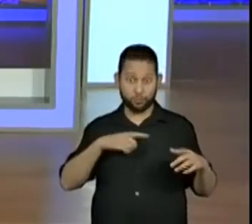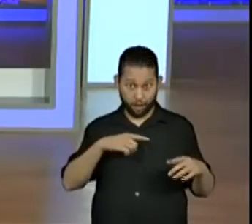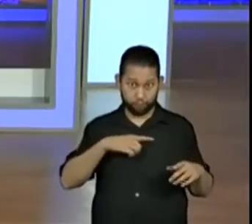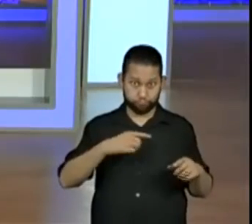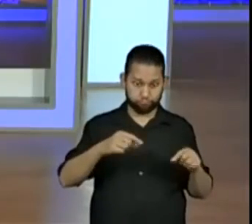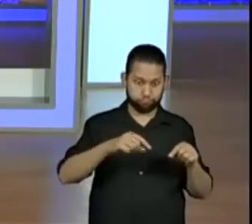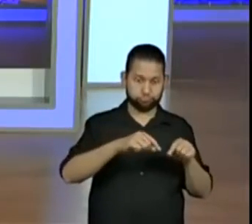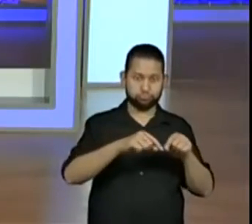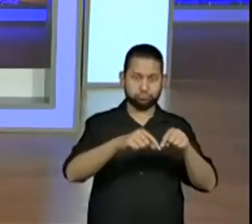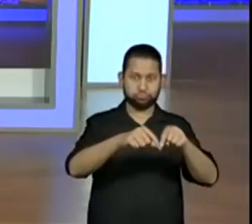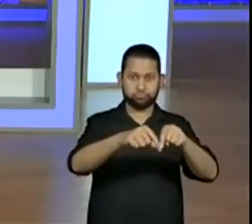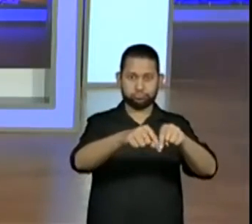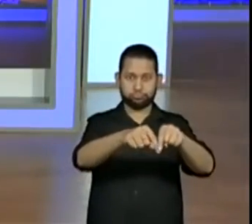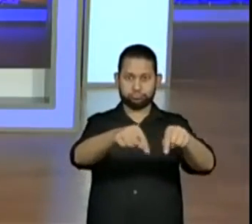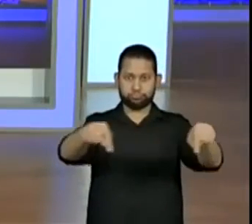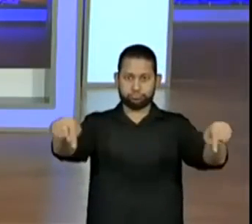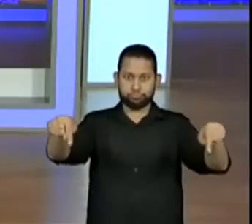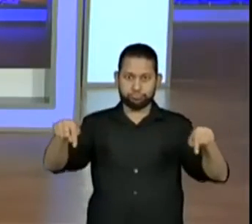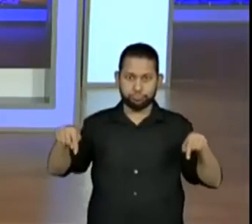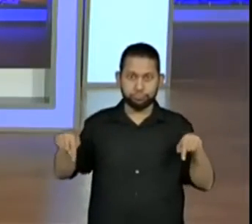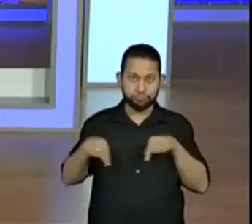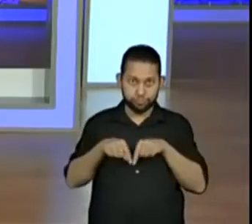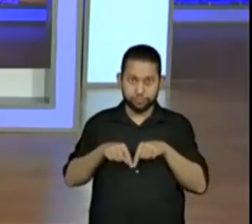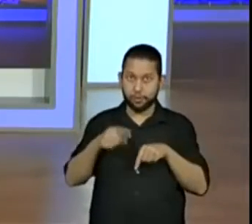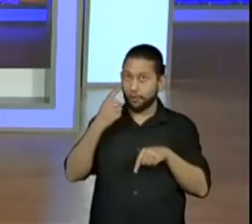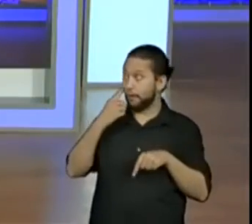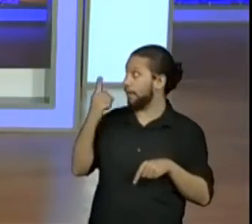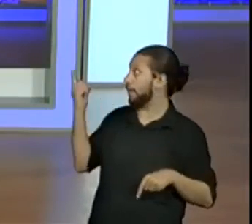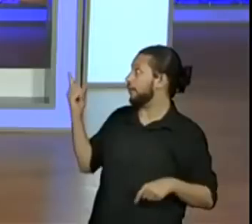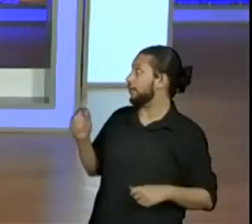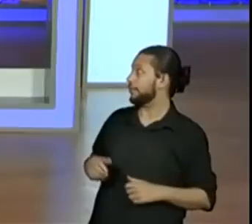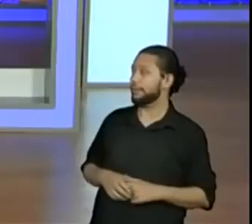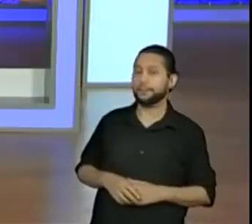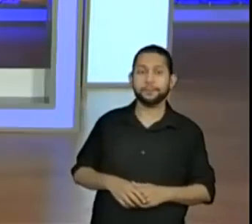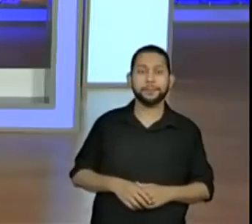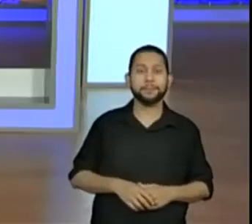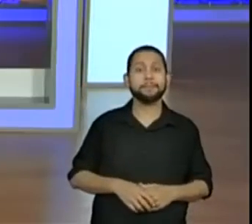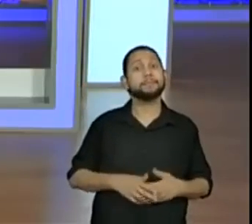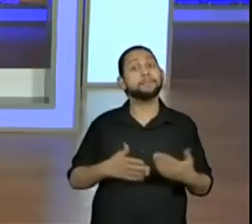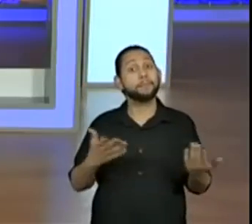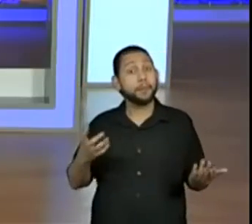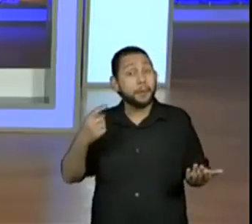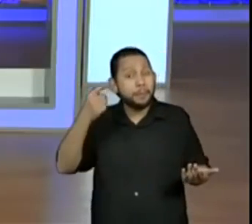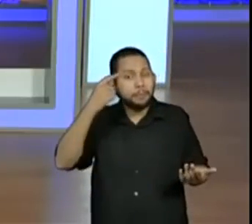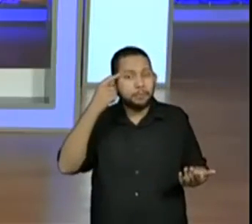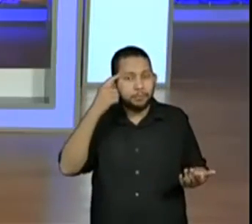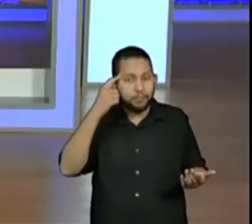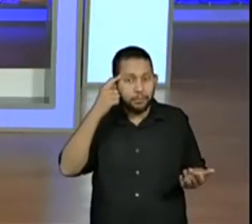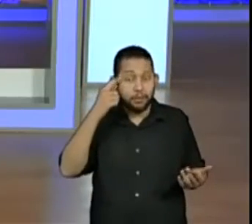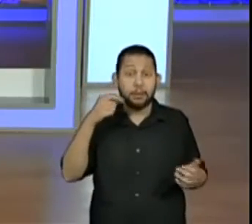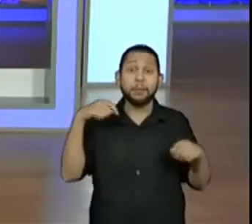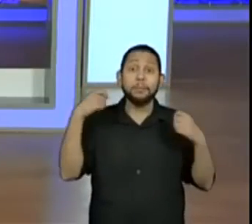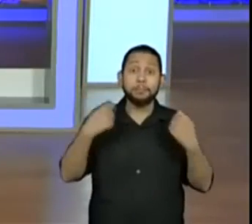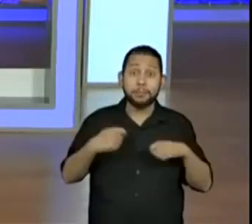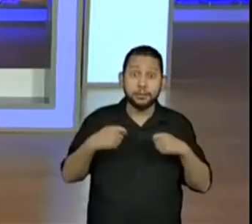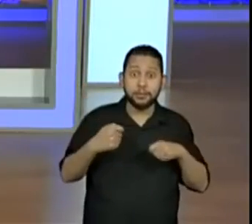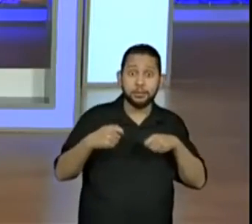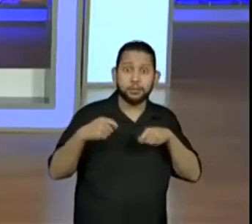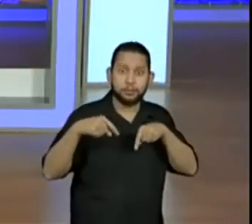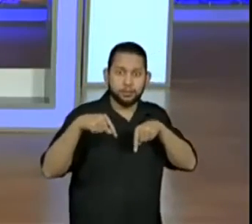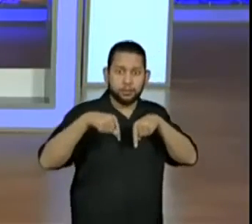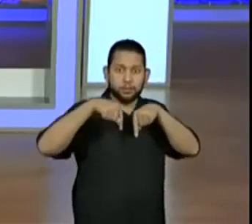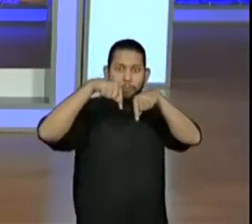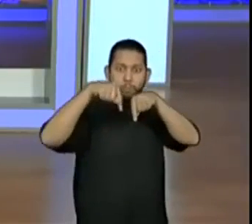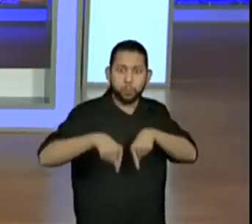anterior observem colocando novamente a gente vai pensar então uma cerca para essa